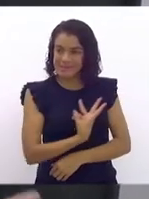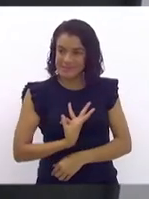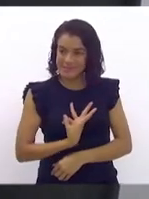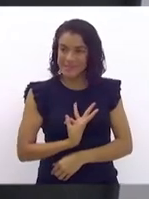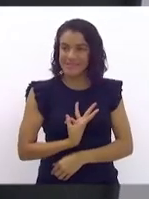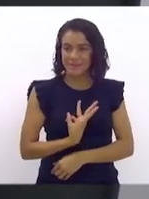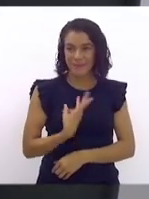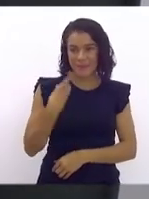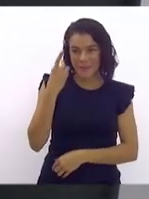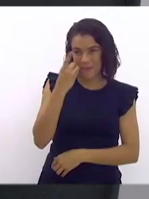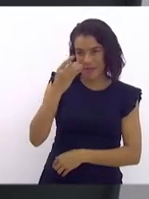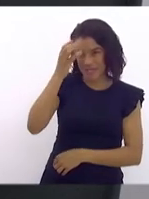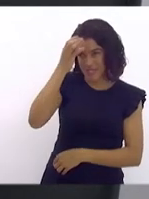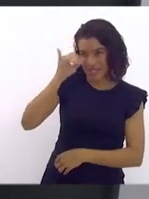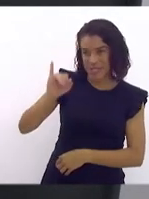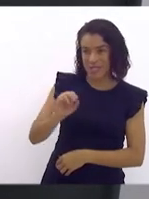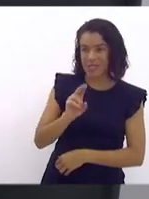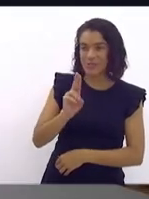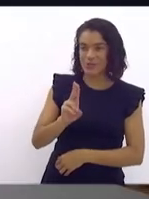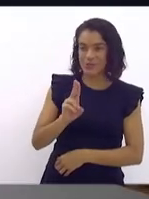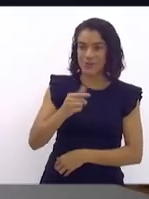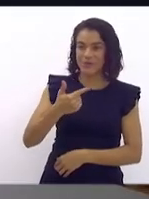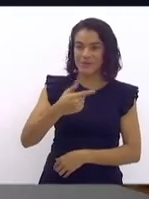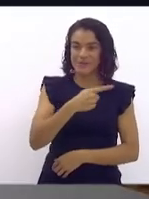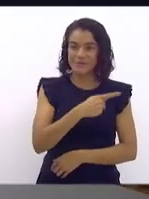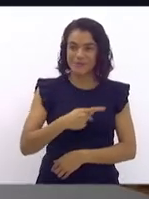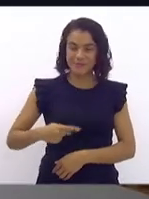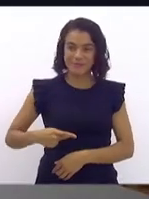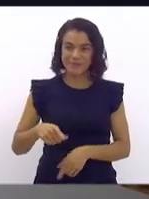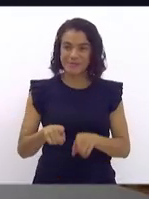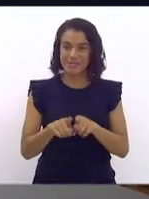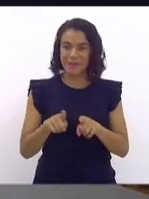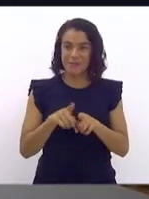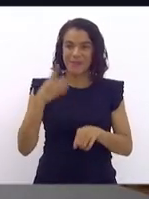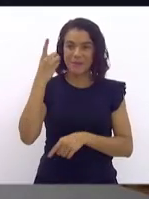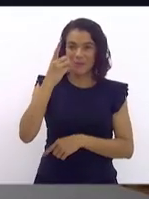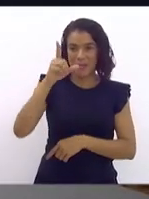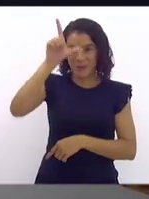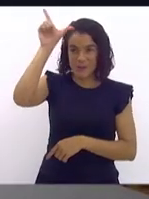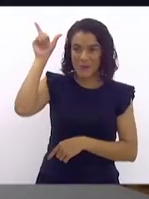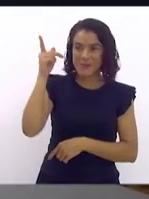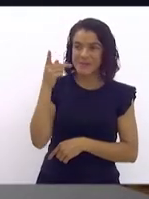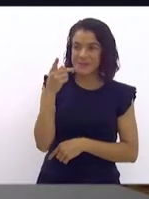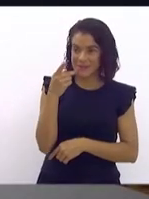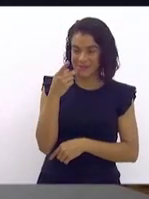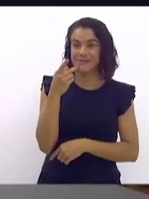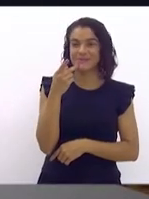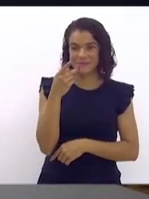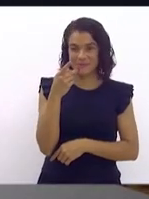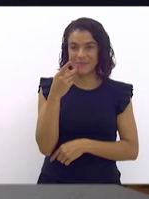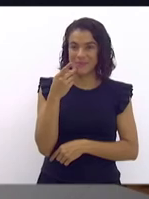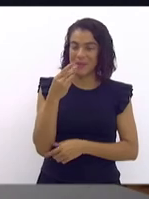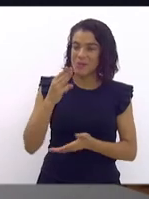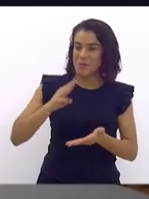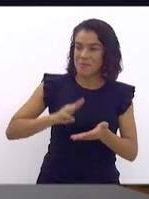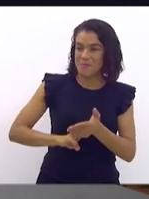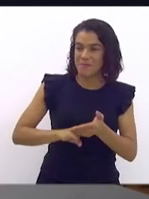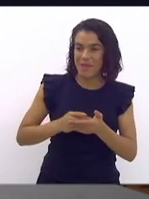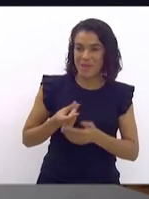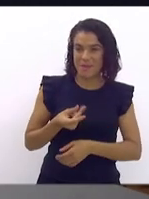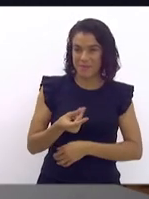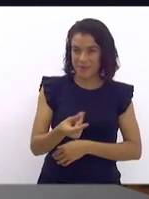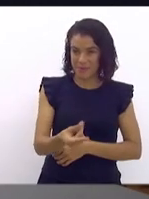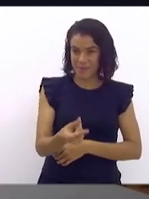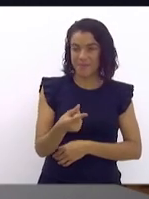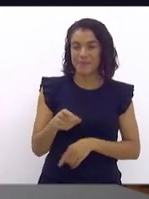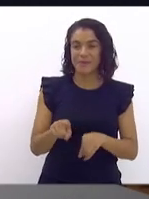presentes, deputada Tia Ju, nossa vice-presidente, deputado Luiz Paulo, nosso membro efetivo, deputada Índia